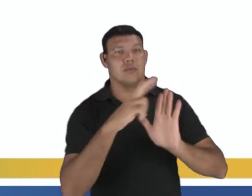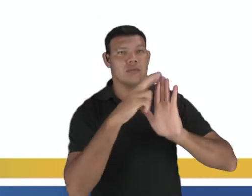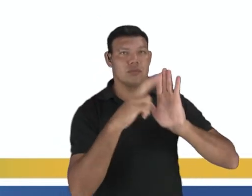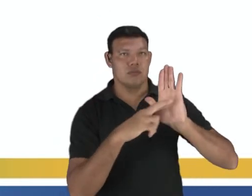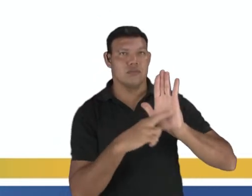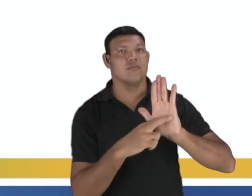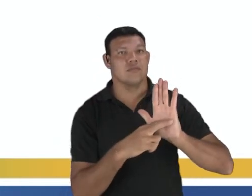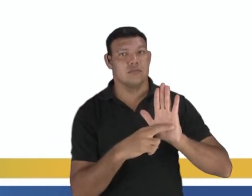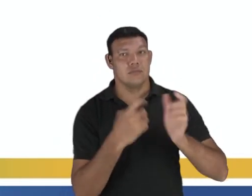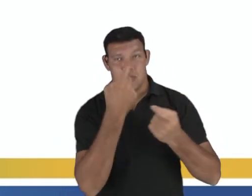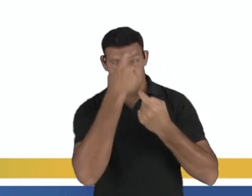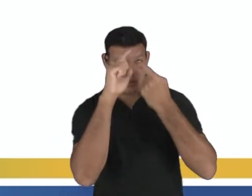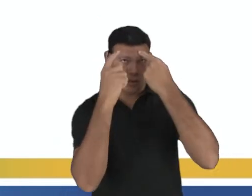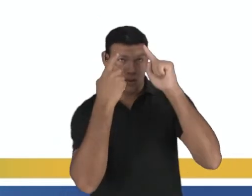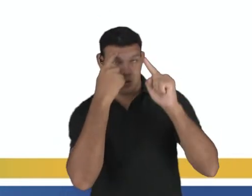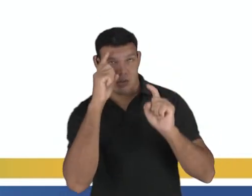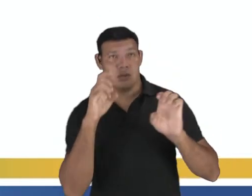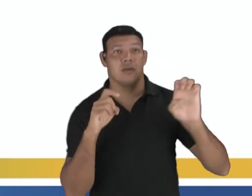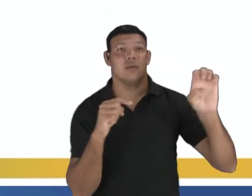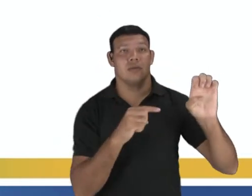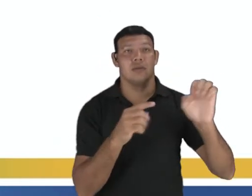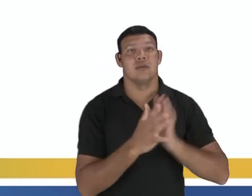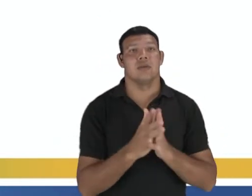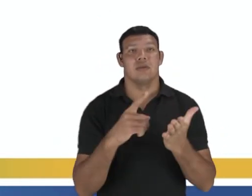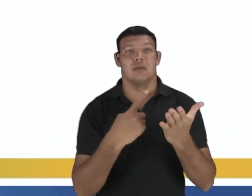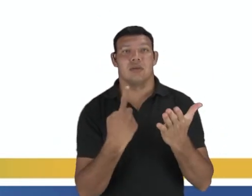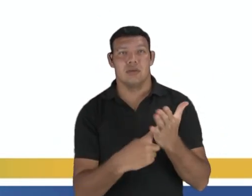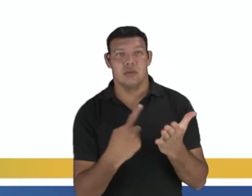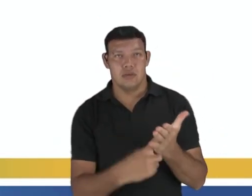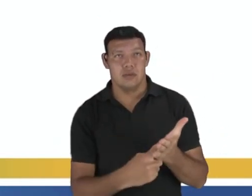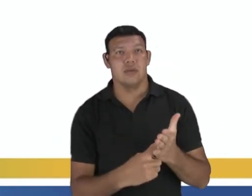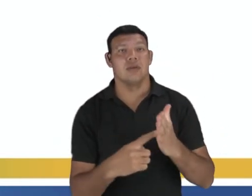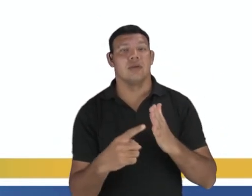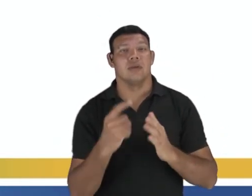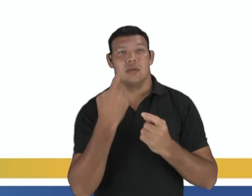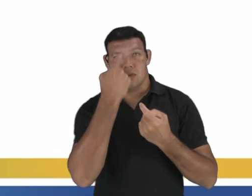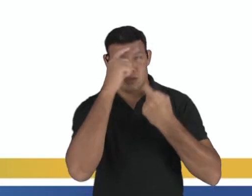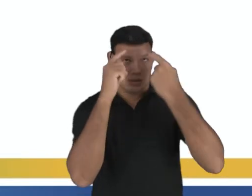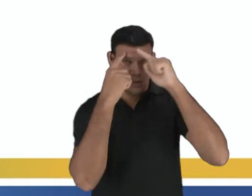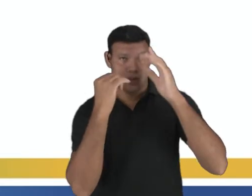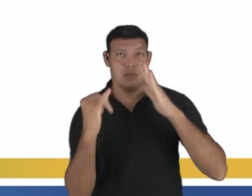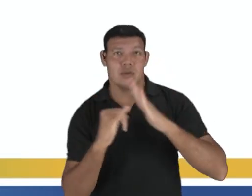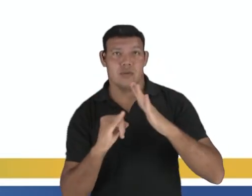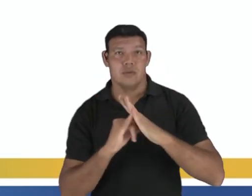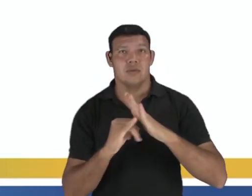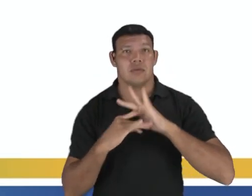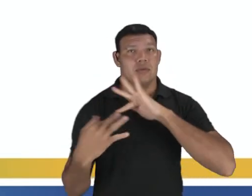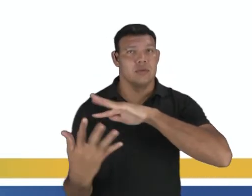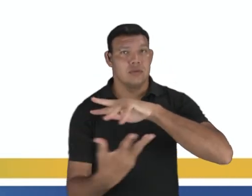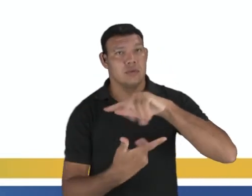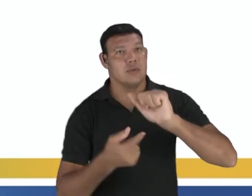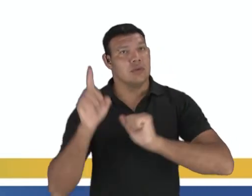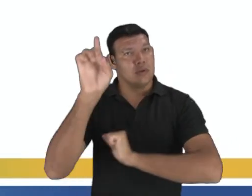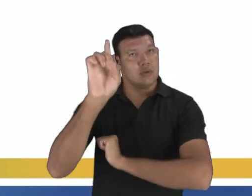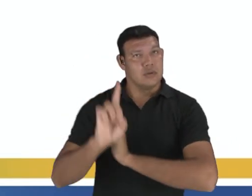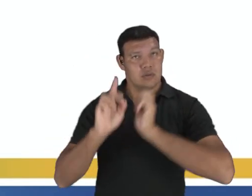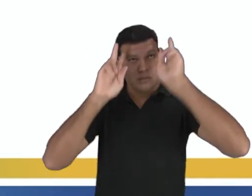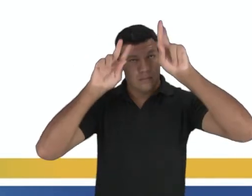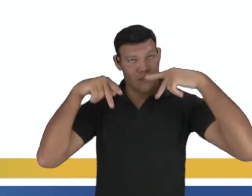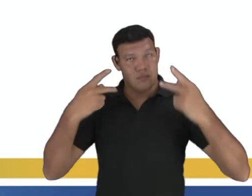que criam organizações internacionais de direitos humanos são autoaplicáveis, não sendo necessária